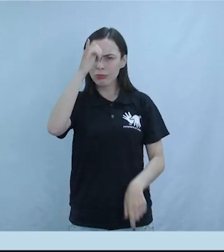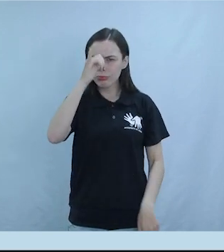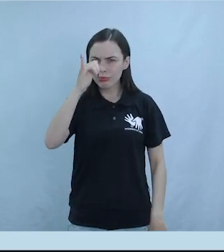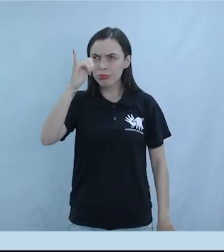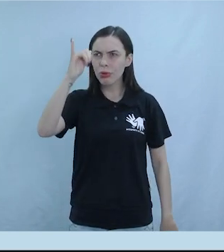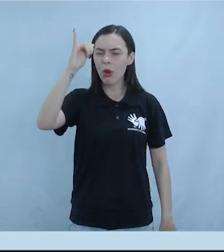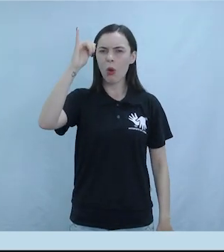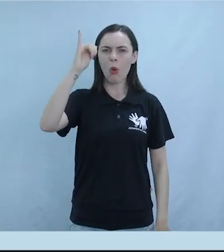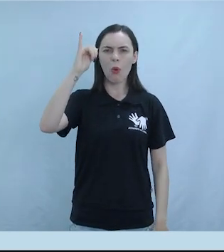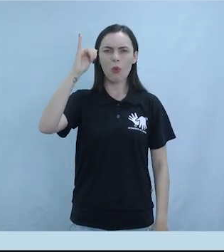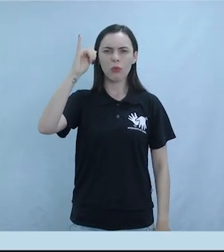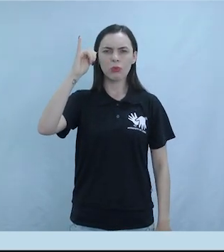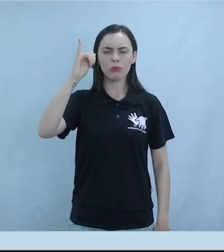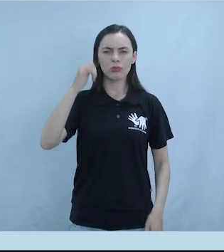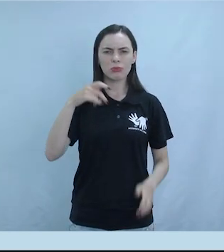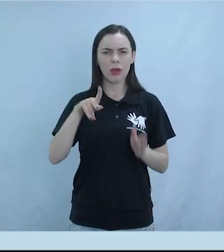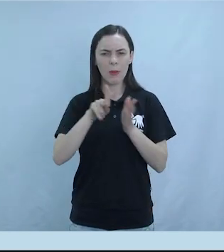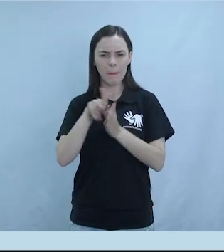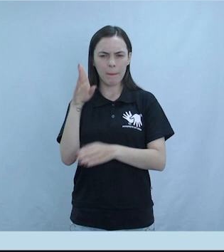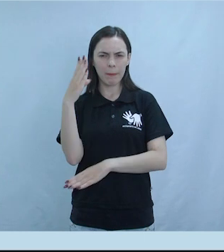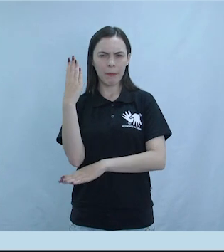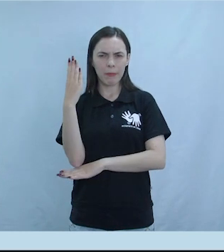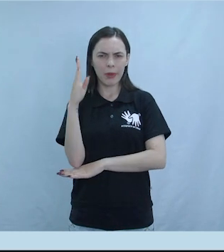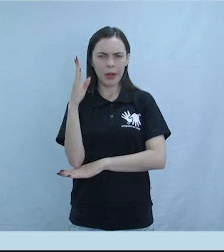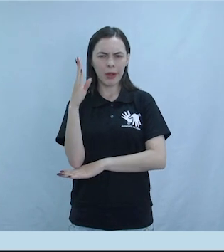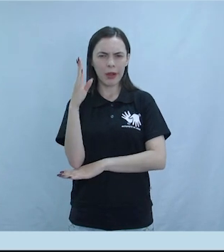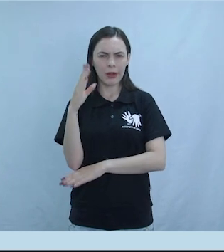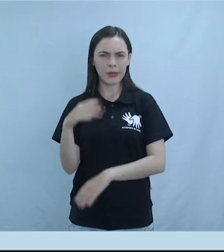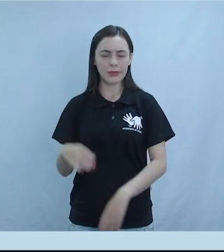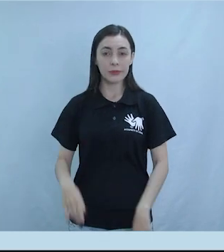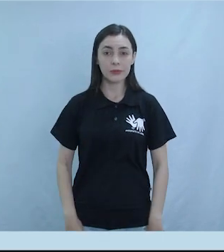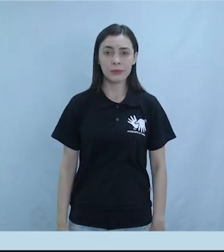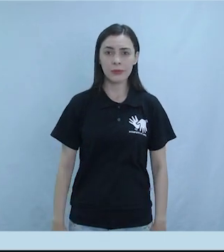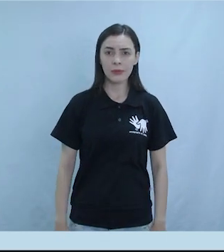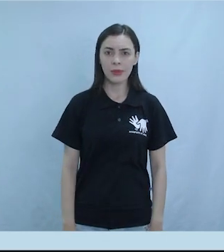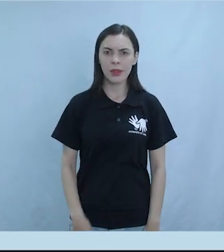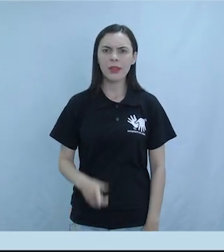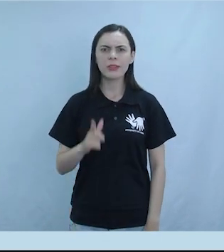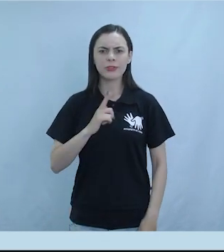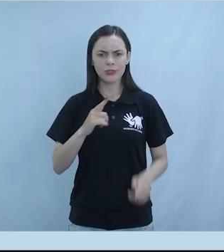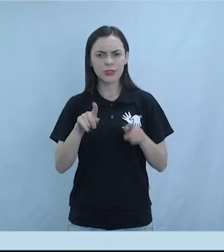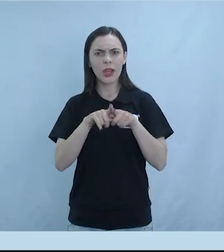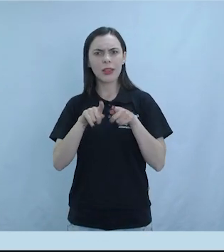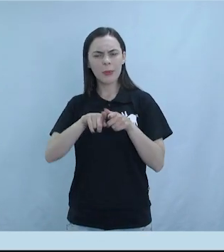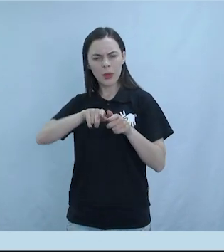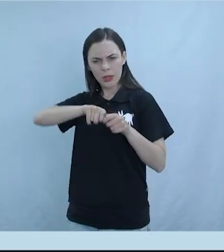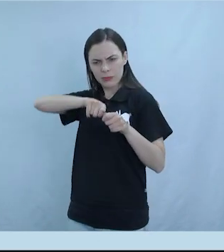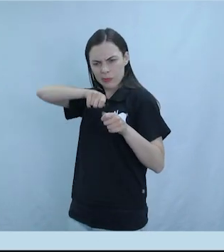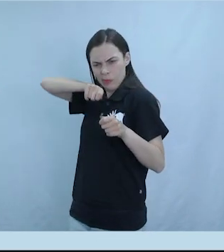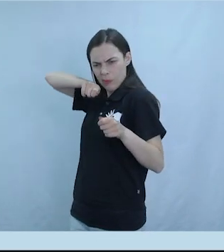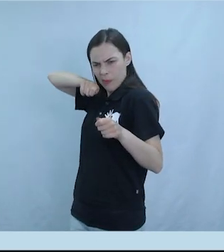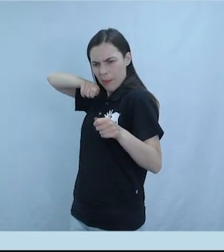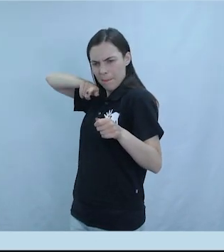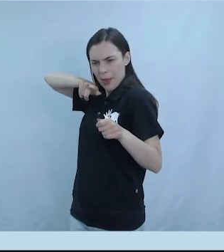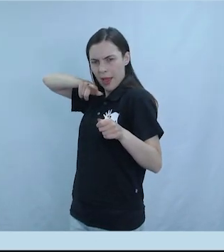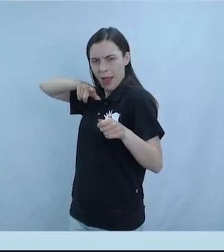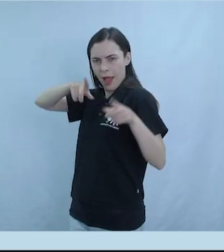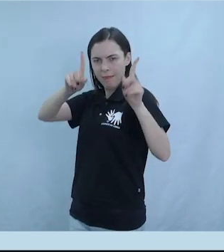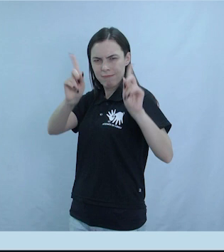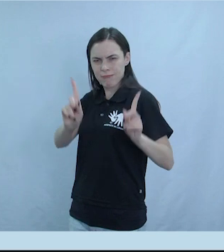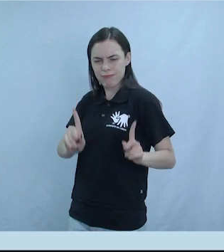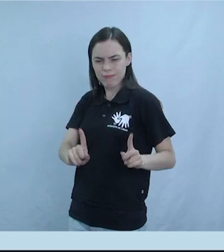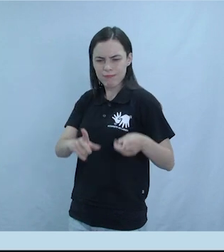marfim na testa. Ilias Muromietes tinha um arco e lançava